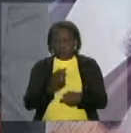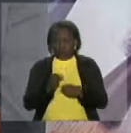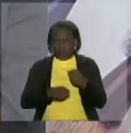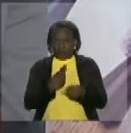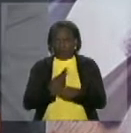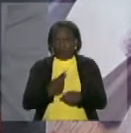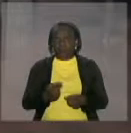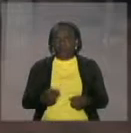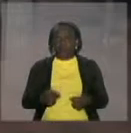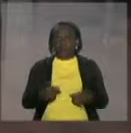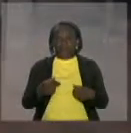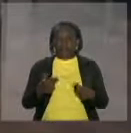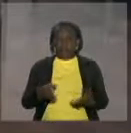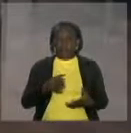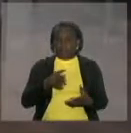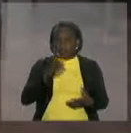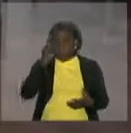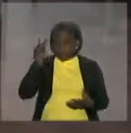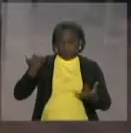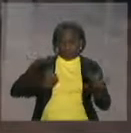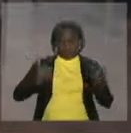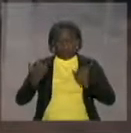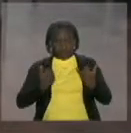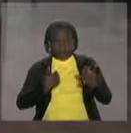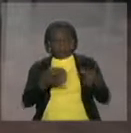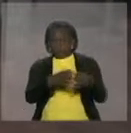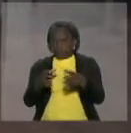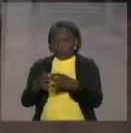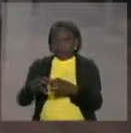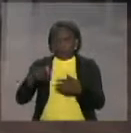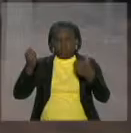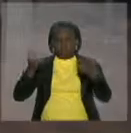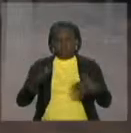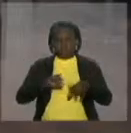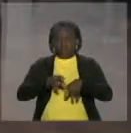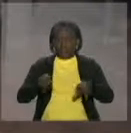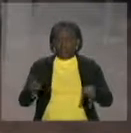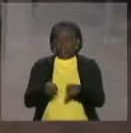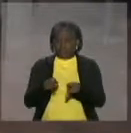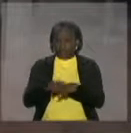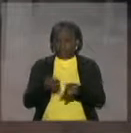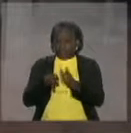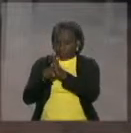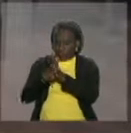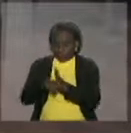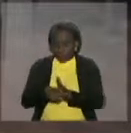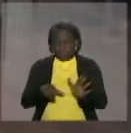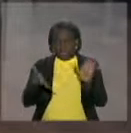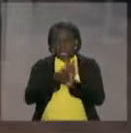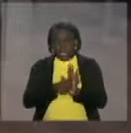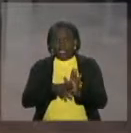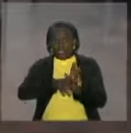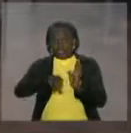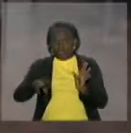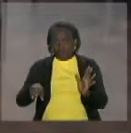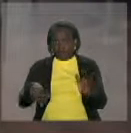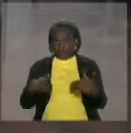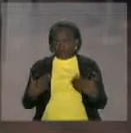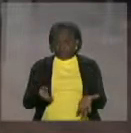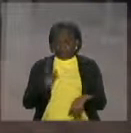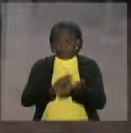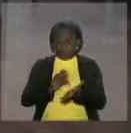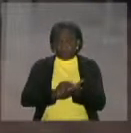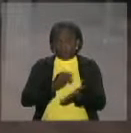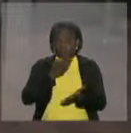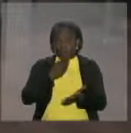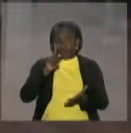ano, né? Um ano. Um ano. E vocês escutaram vários segmentos. Além dessa consulta com as fontes, né? Das leis. Isso.